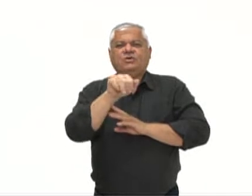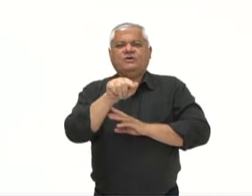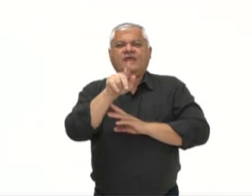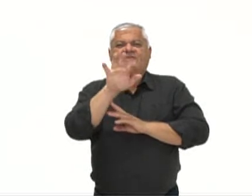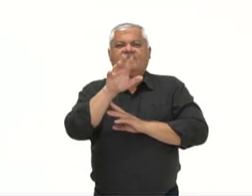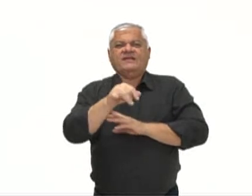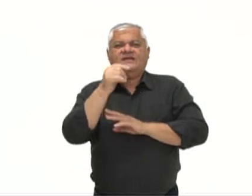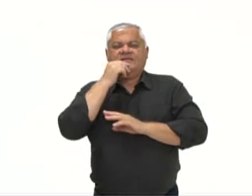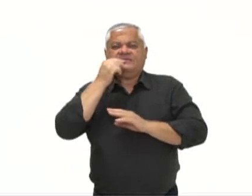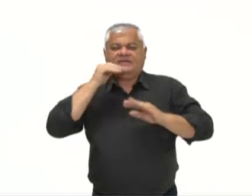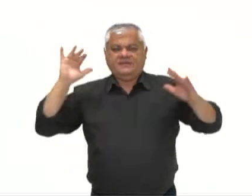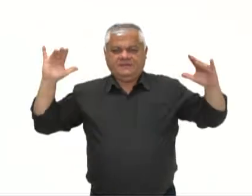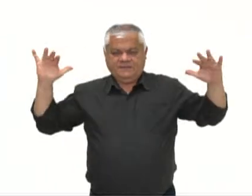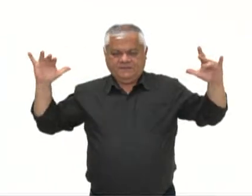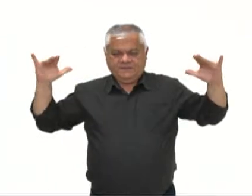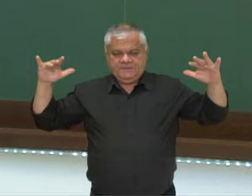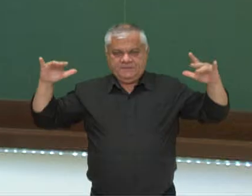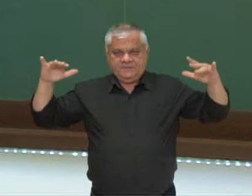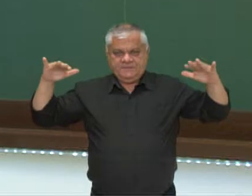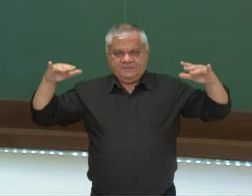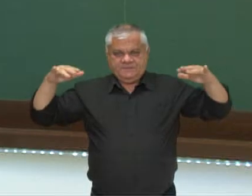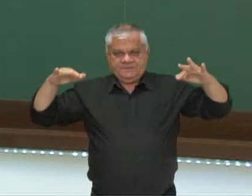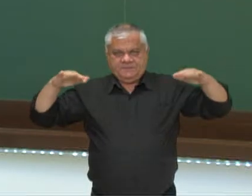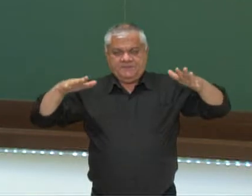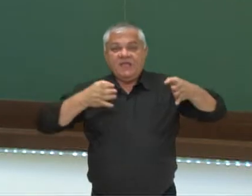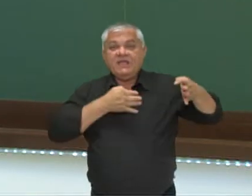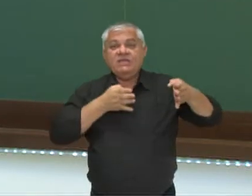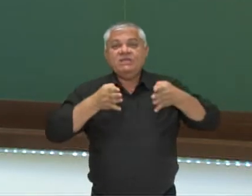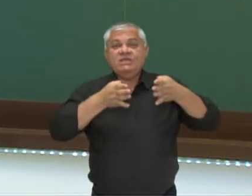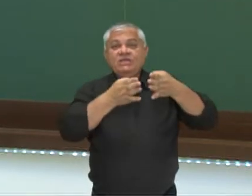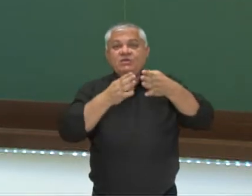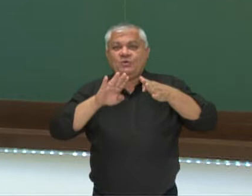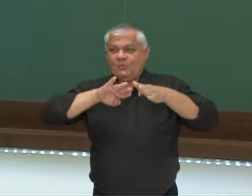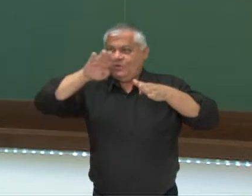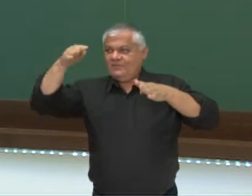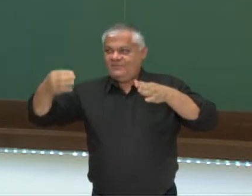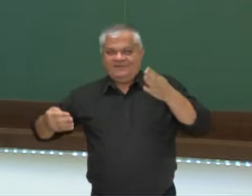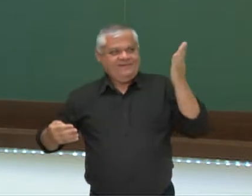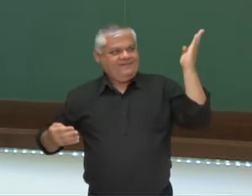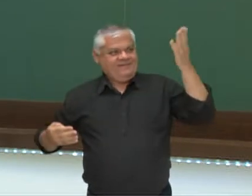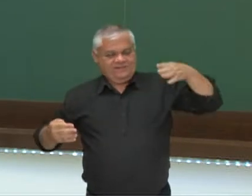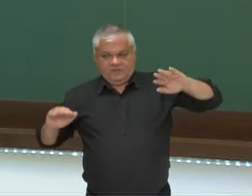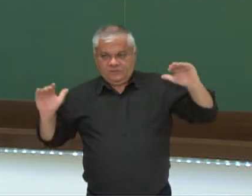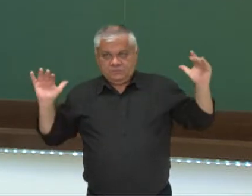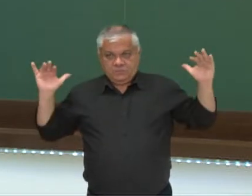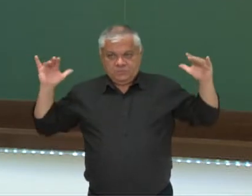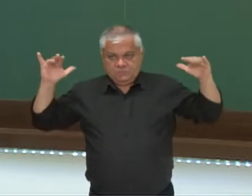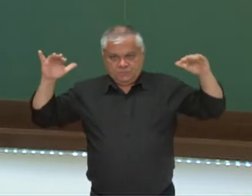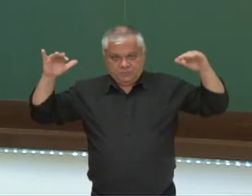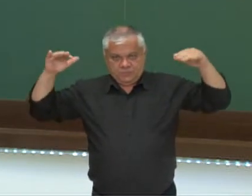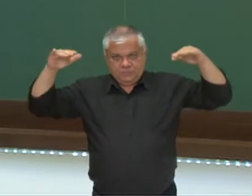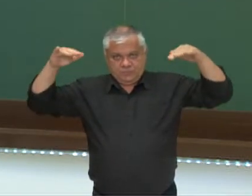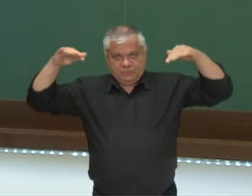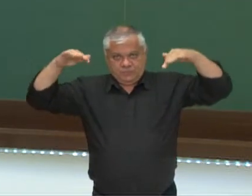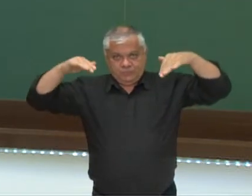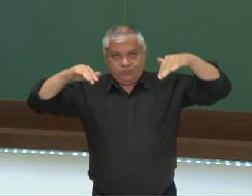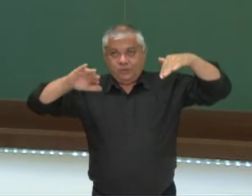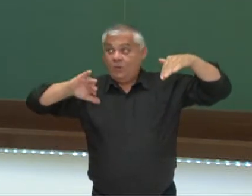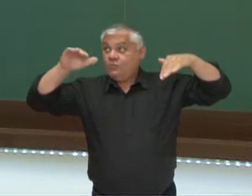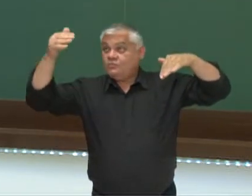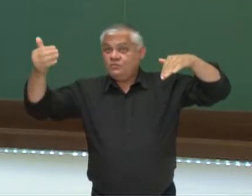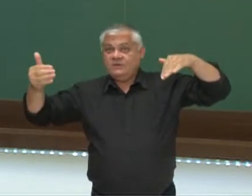de água ou interflúvios, que são o quê? São montanhas, são áreas de elevação mais alta que fazem o